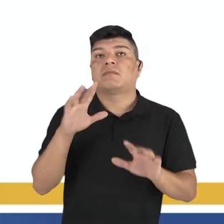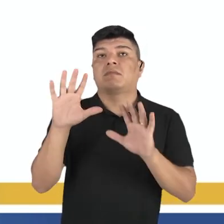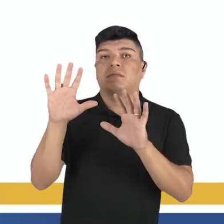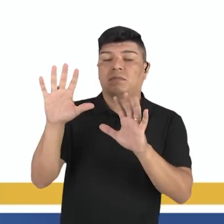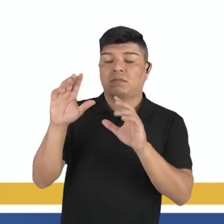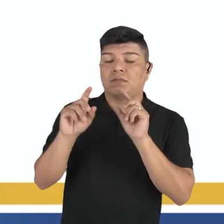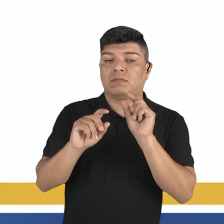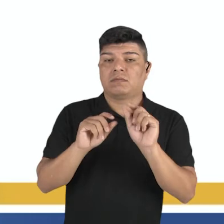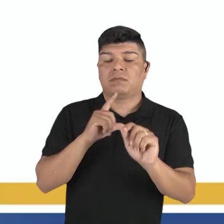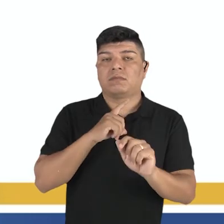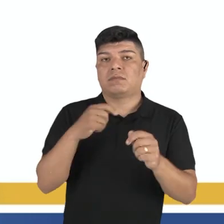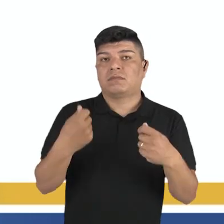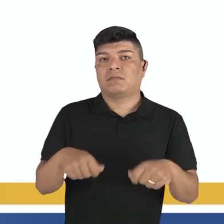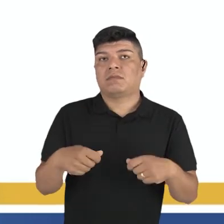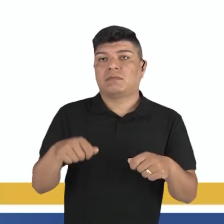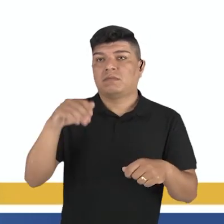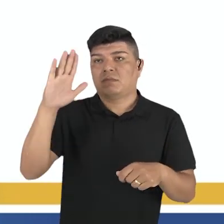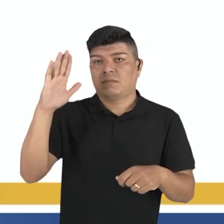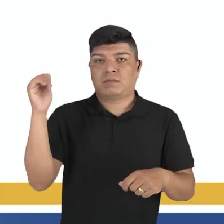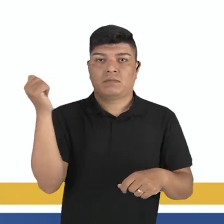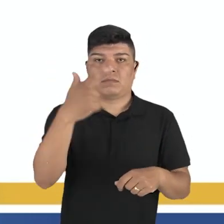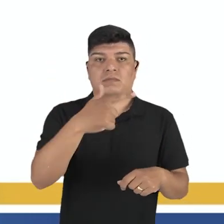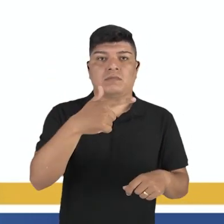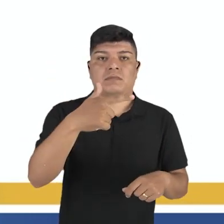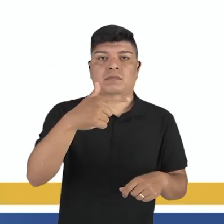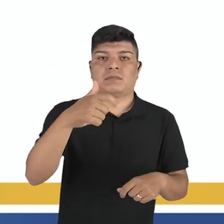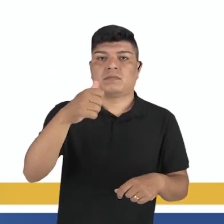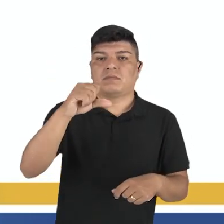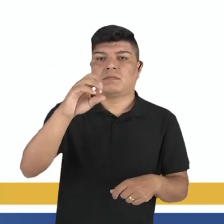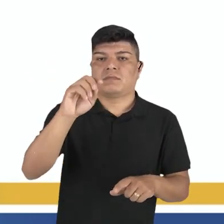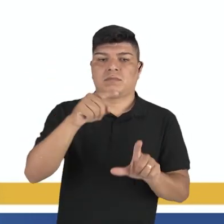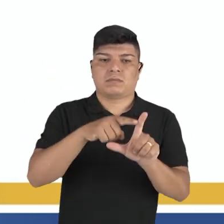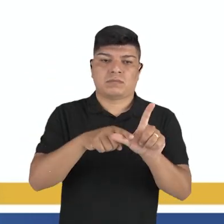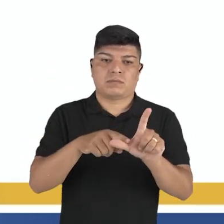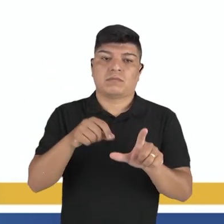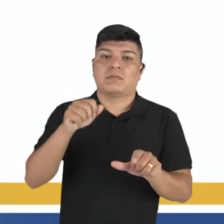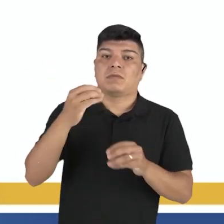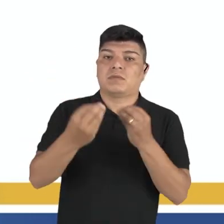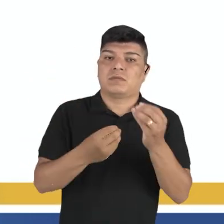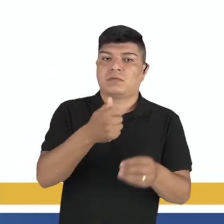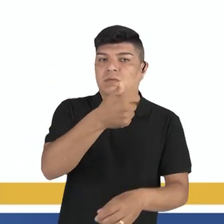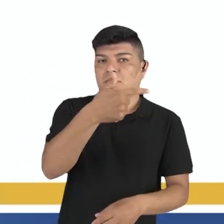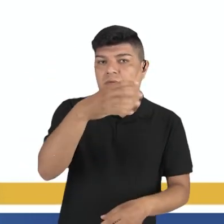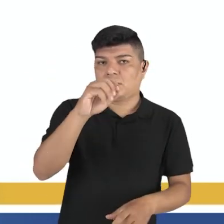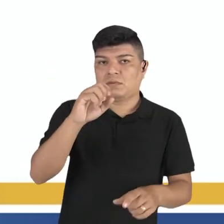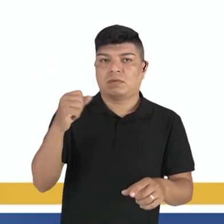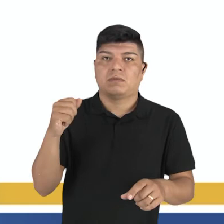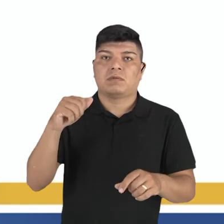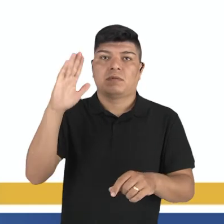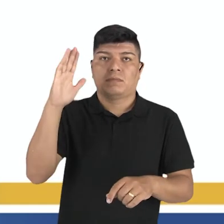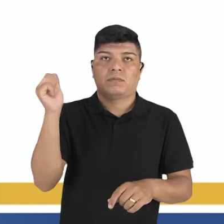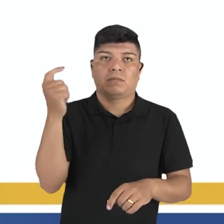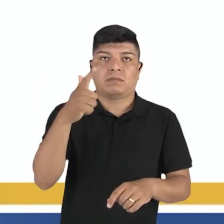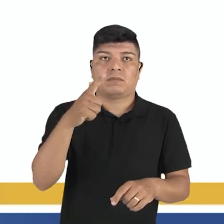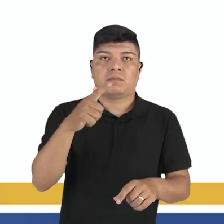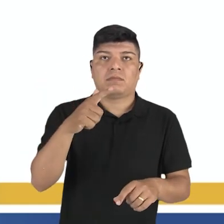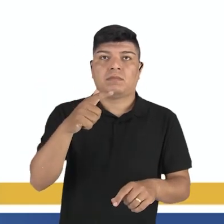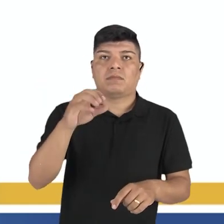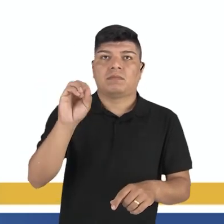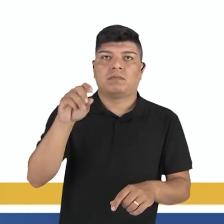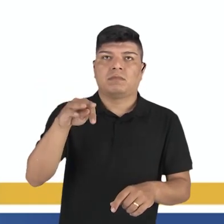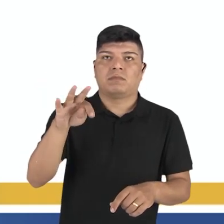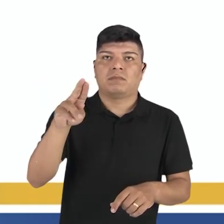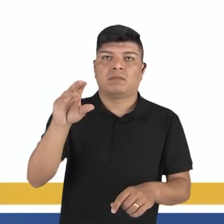obtuso, ele tem que ser maior do que 90 graus. E como 120 é maior do que 90, nós temos, portanto, aí um